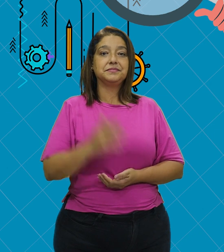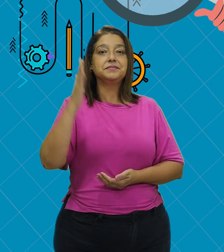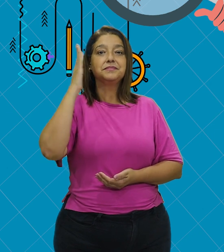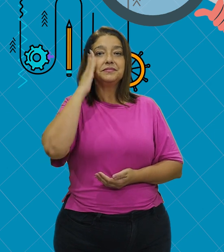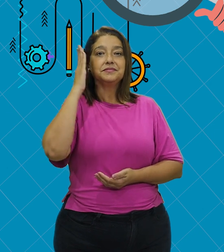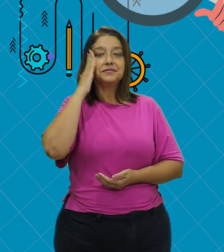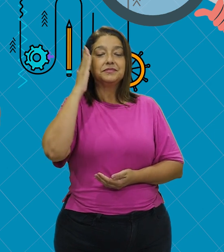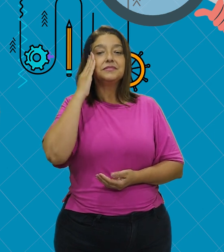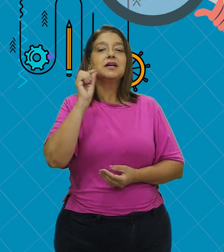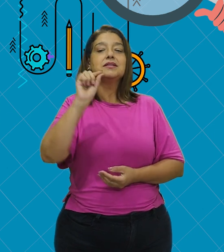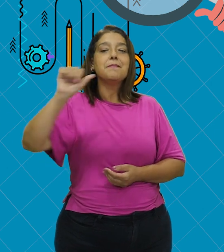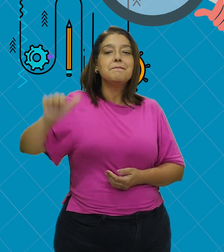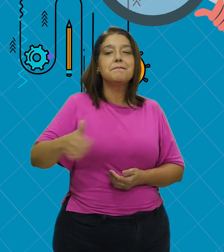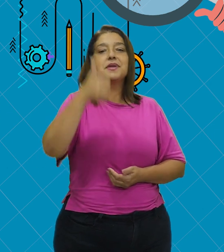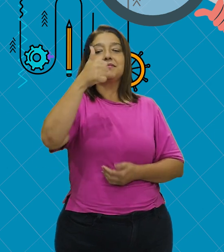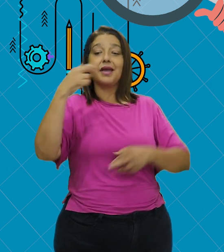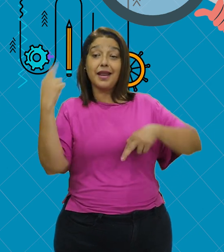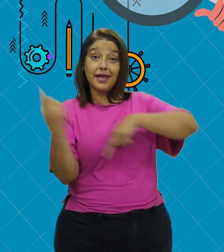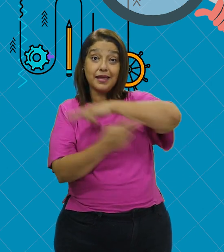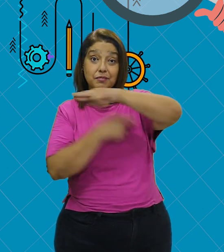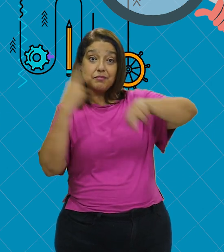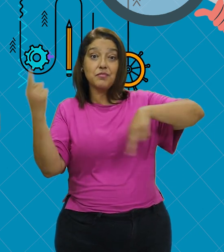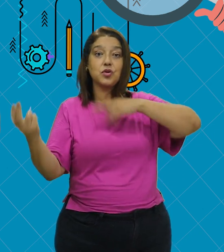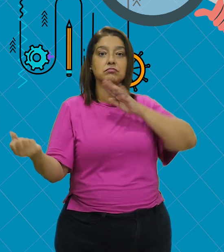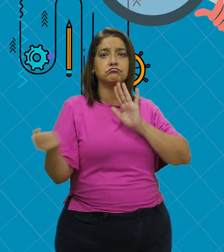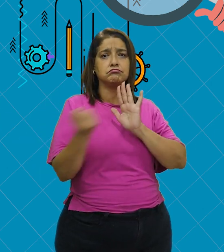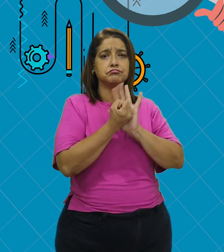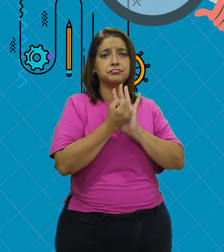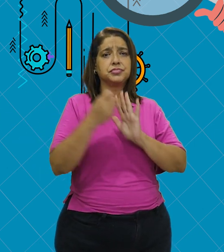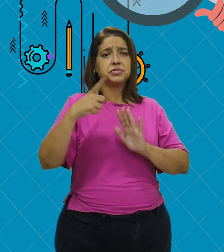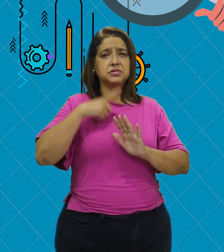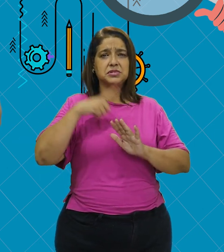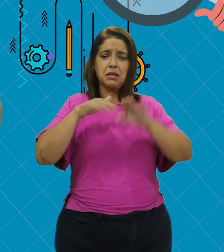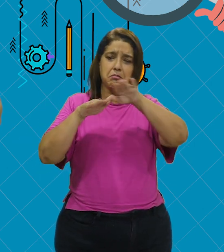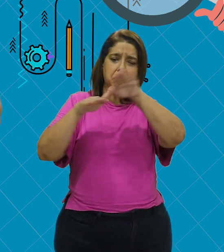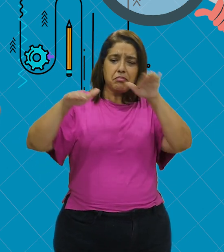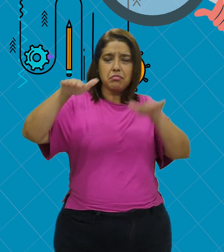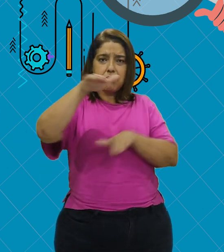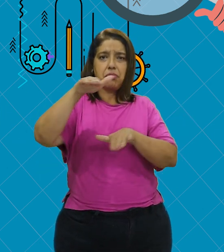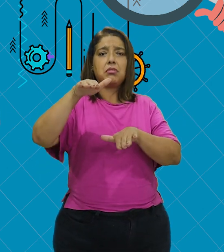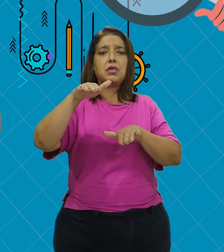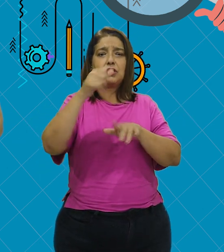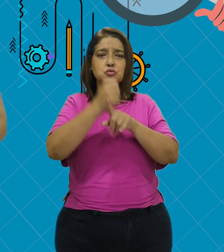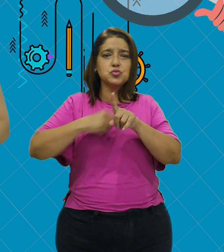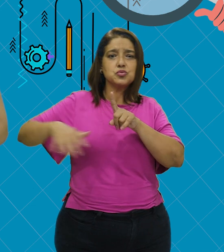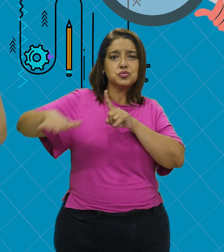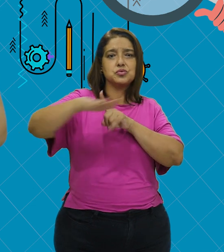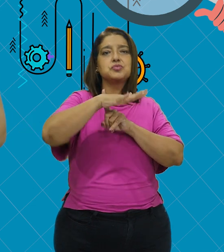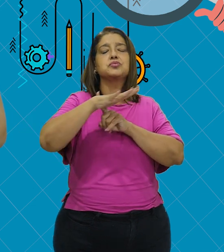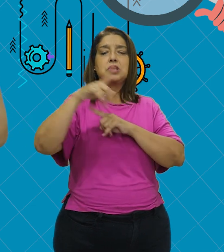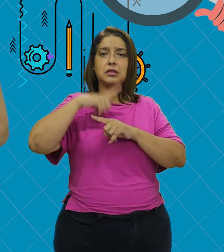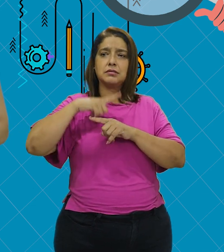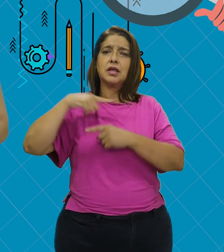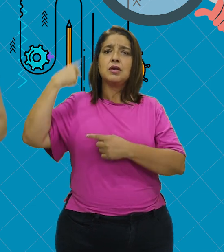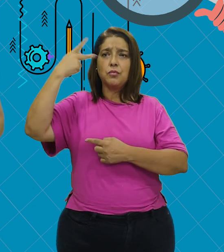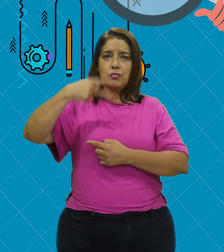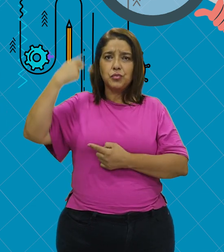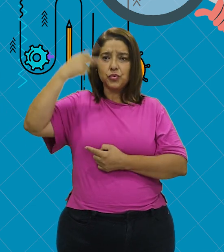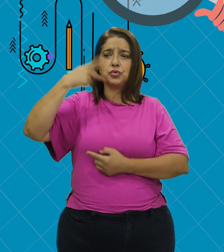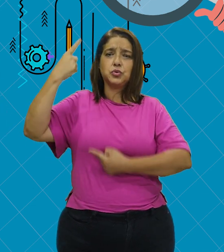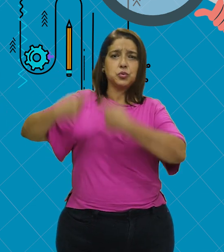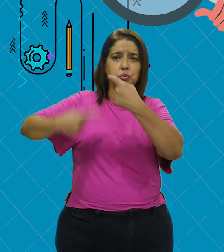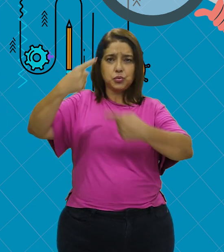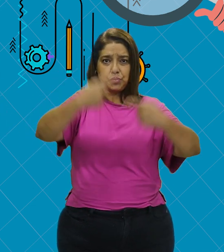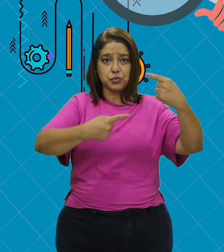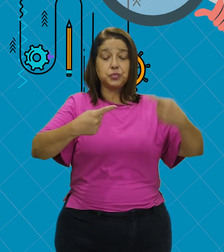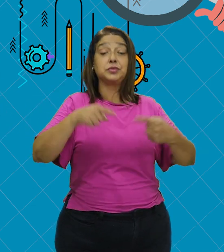Primeira República, marcada por profundas desigualdades sociais e tensões políticas. A guerra resultou